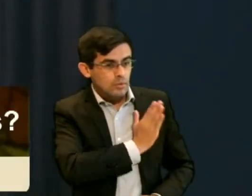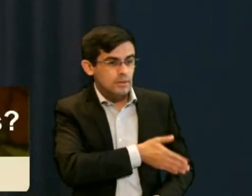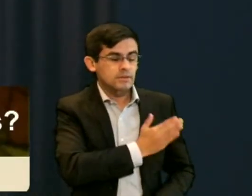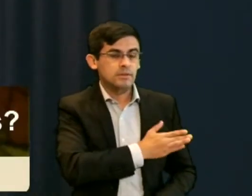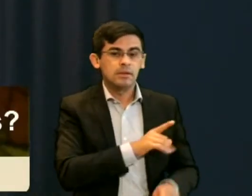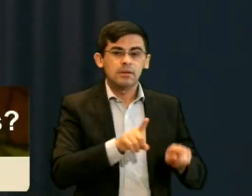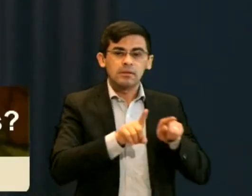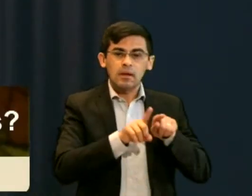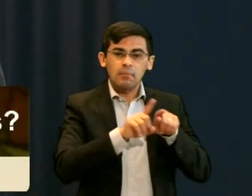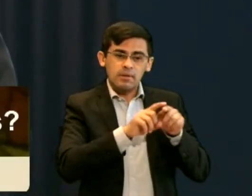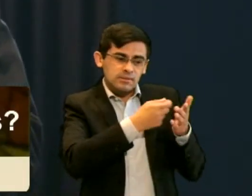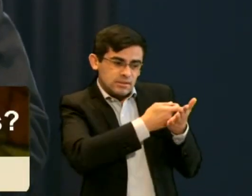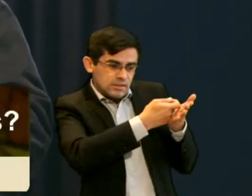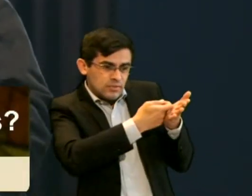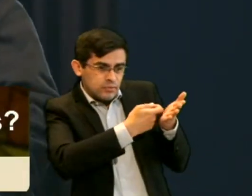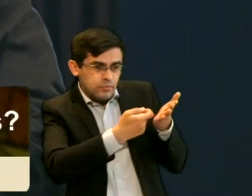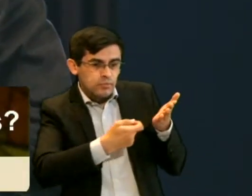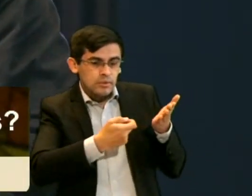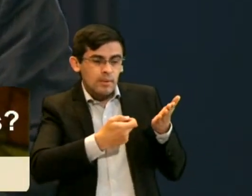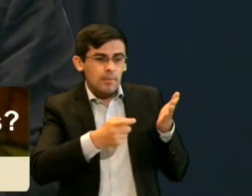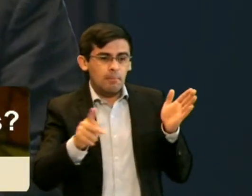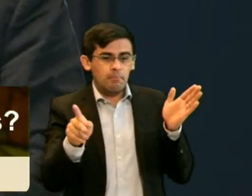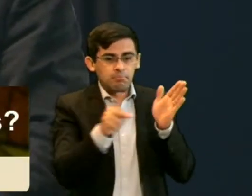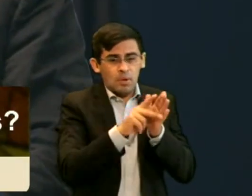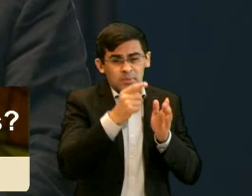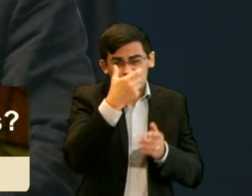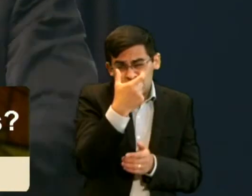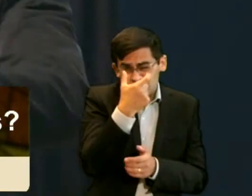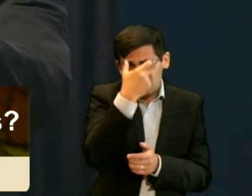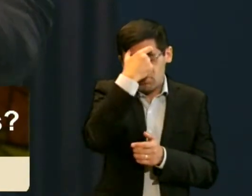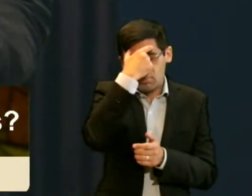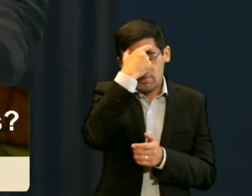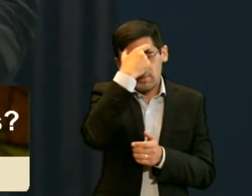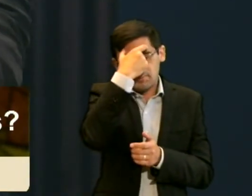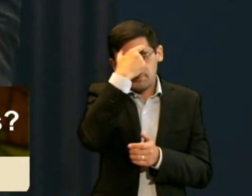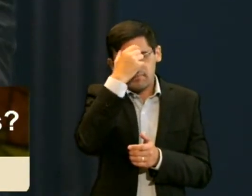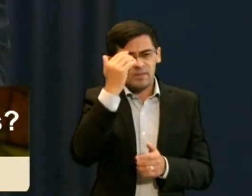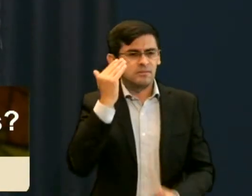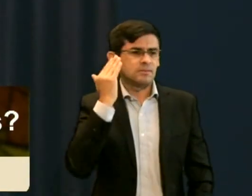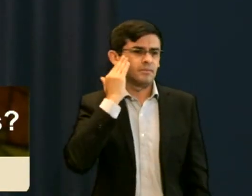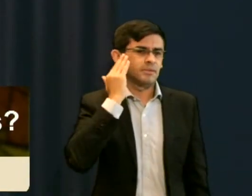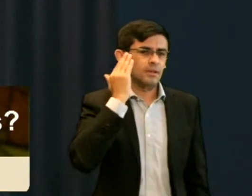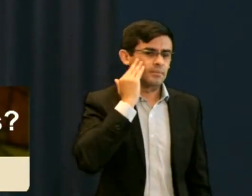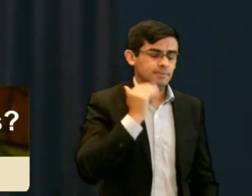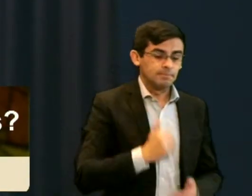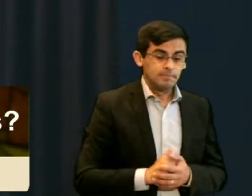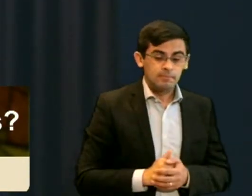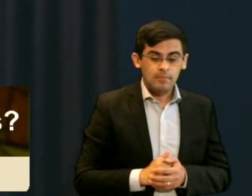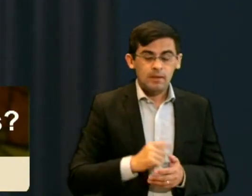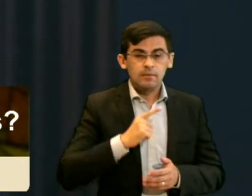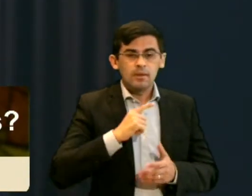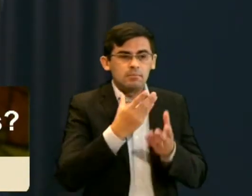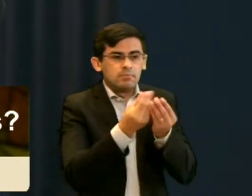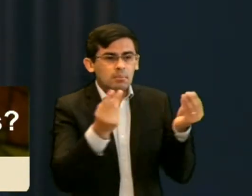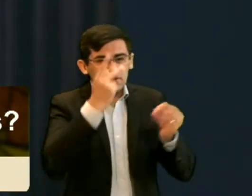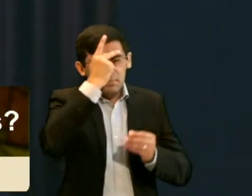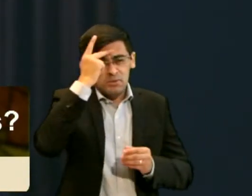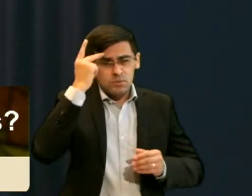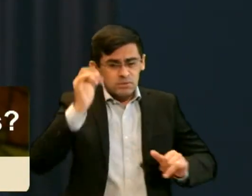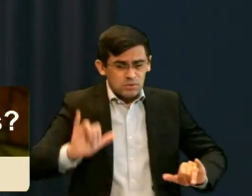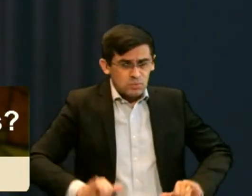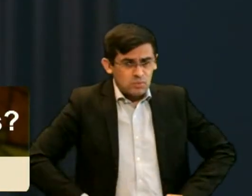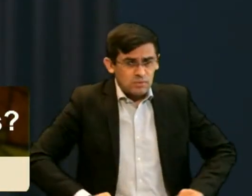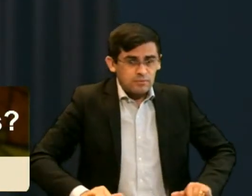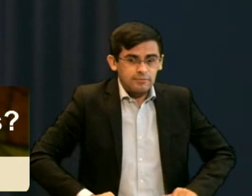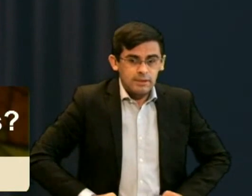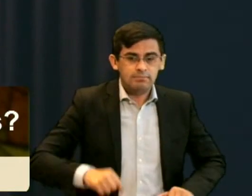as escreverei em suas mentes. Sabe uma coisa? Tem muita gente sofrendo